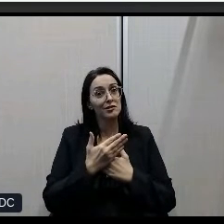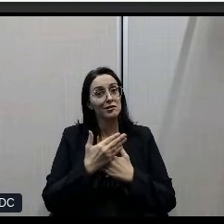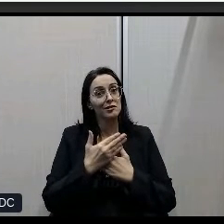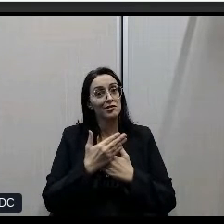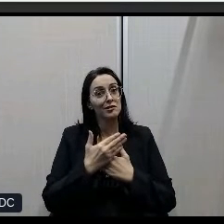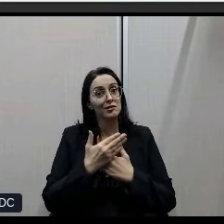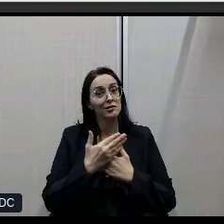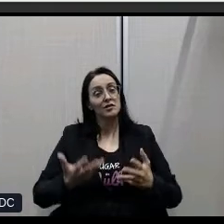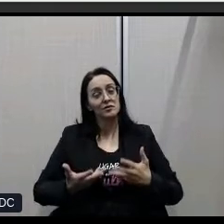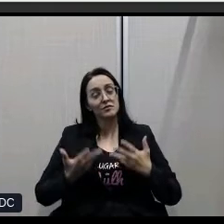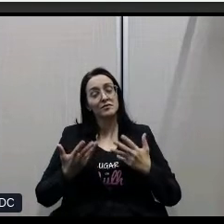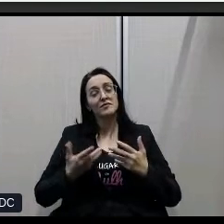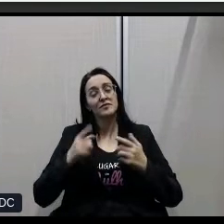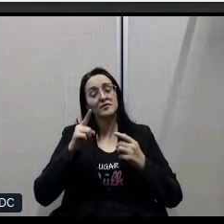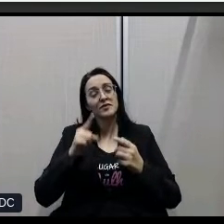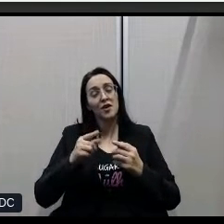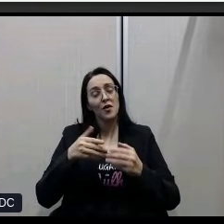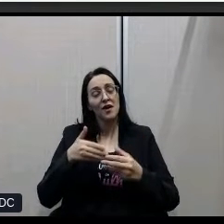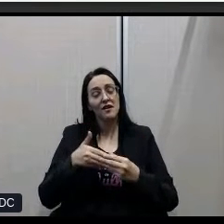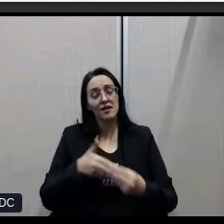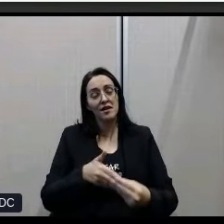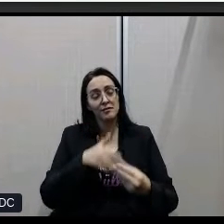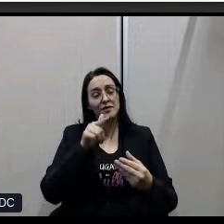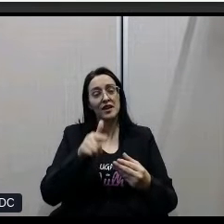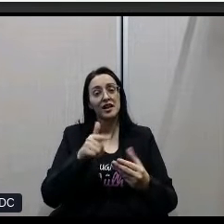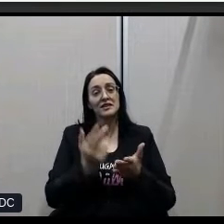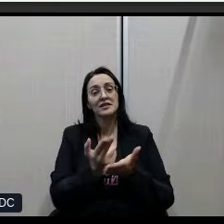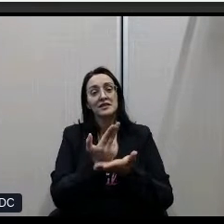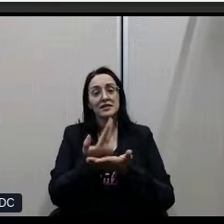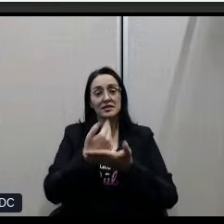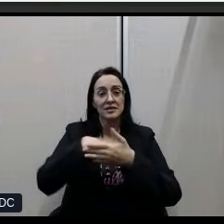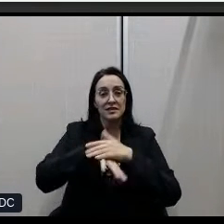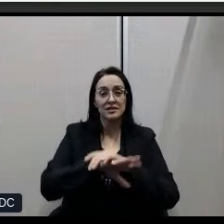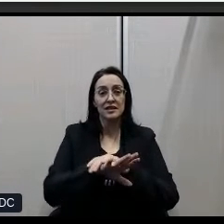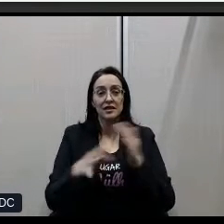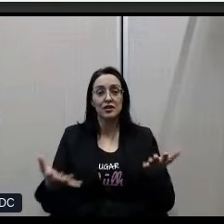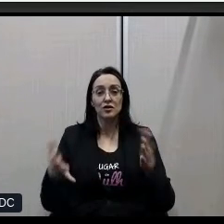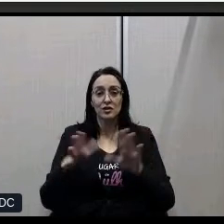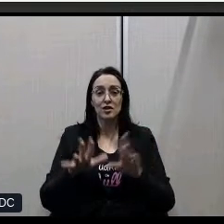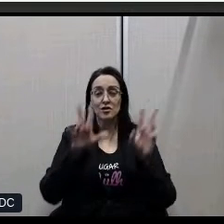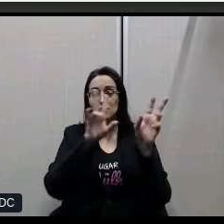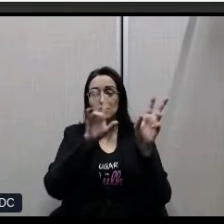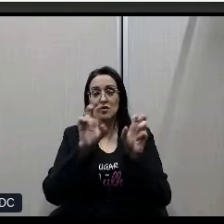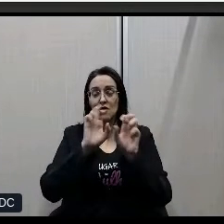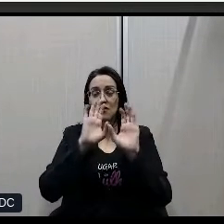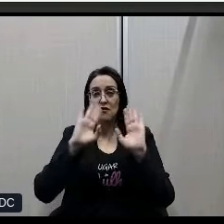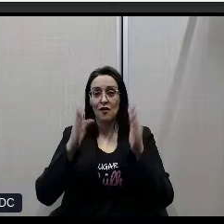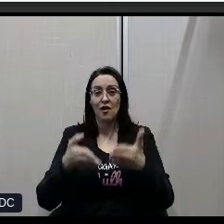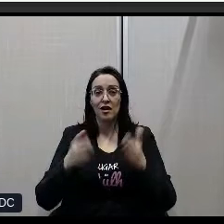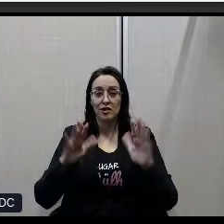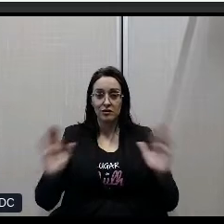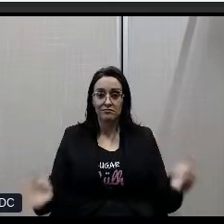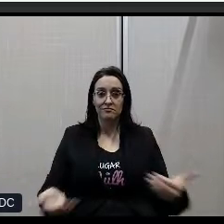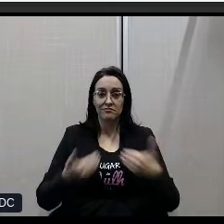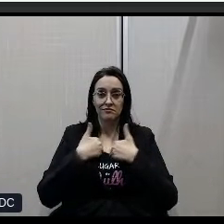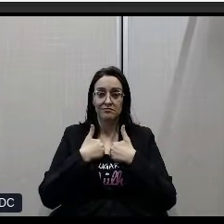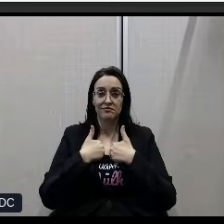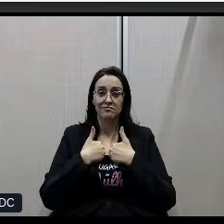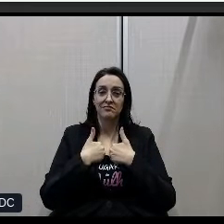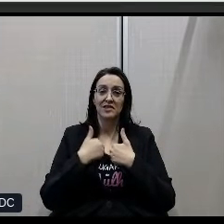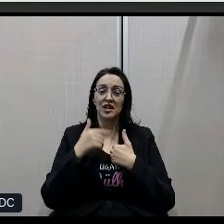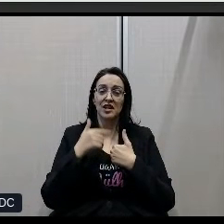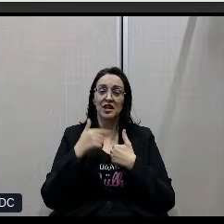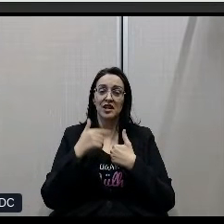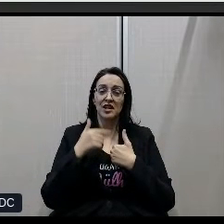o guia de design digital inclusivo com foco nas características do transtorno espectro autista. E aí, lendo Gaia,